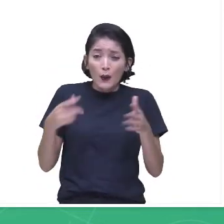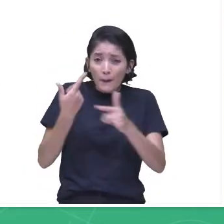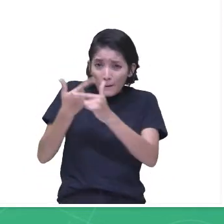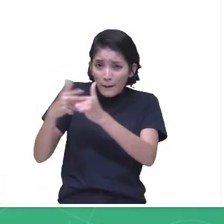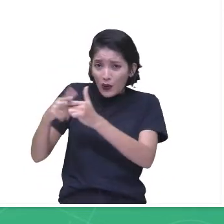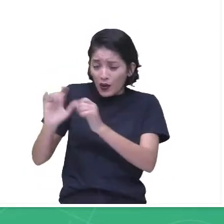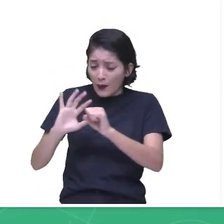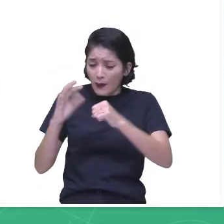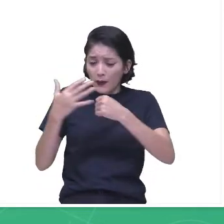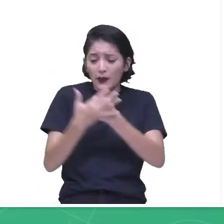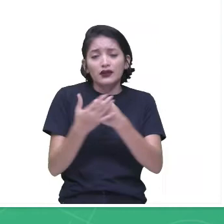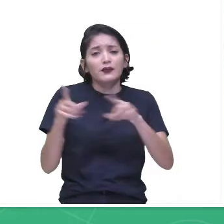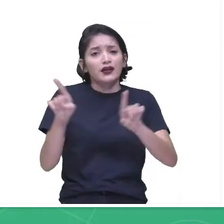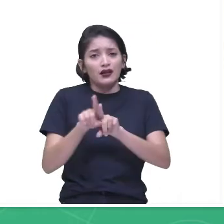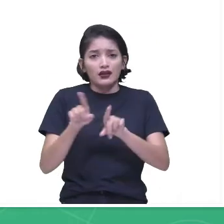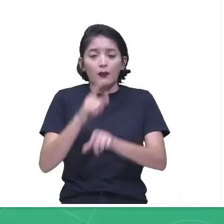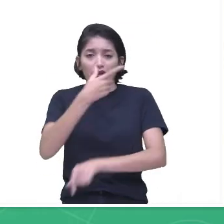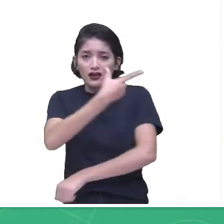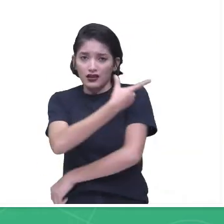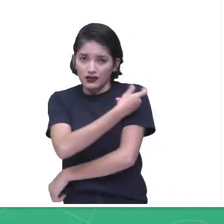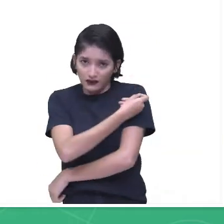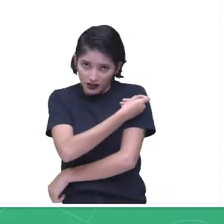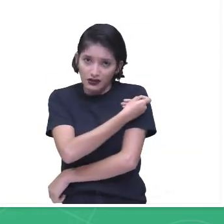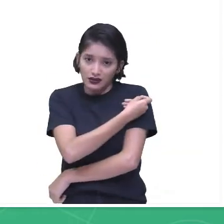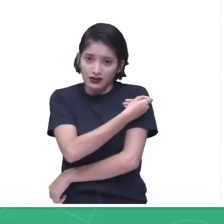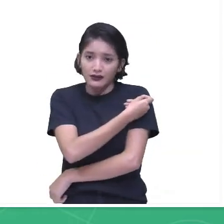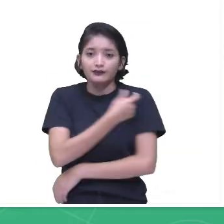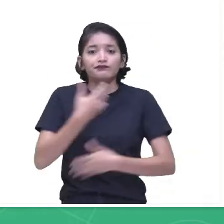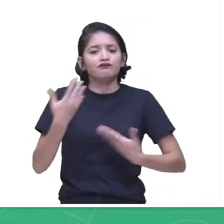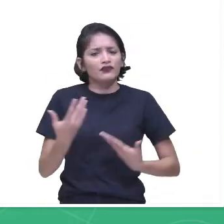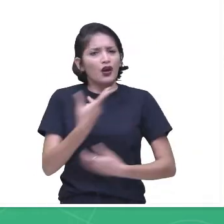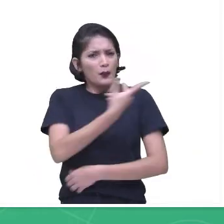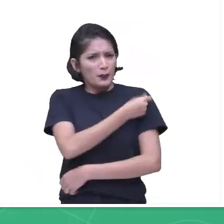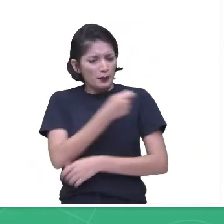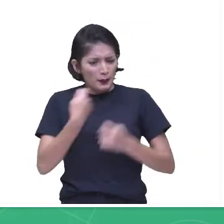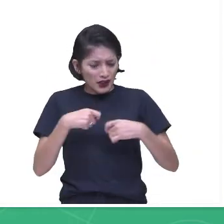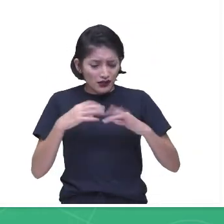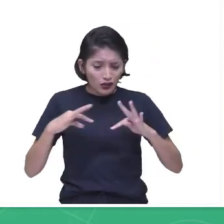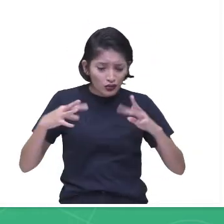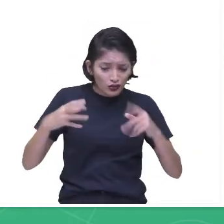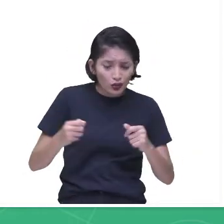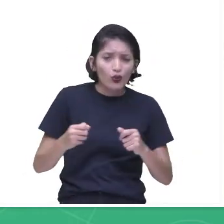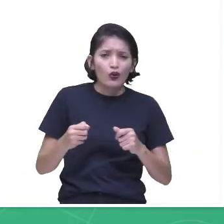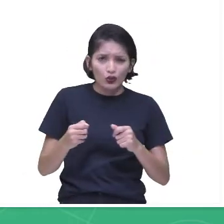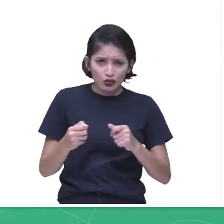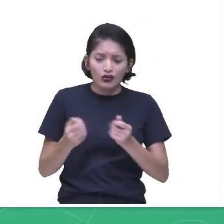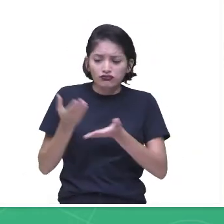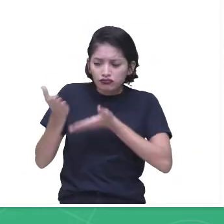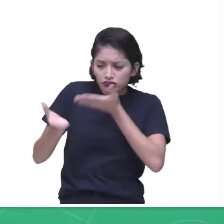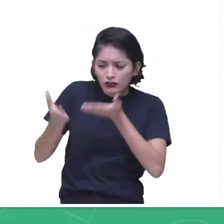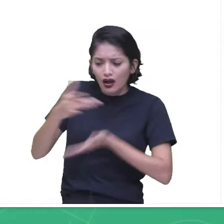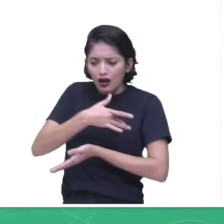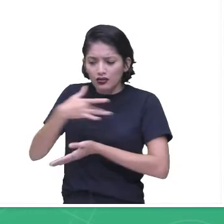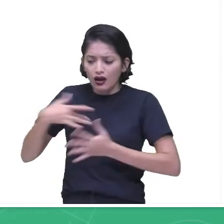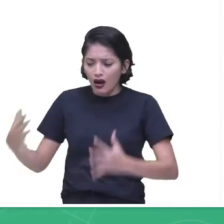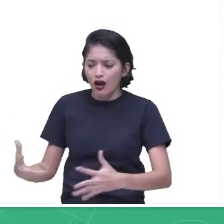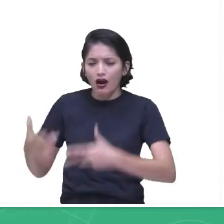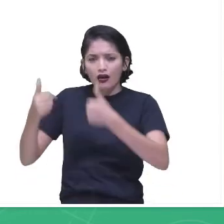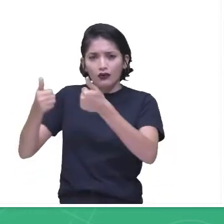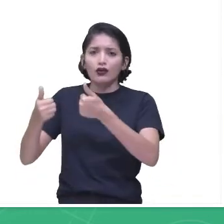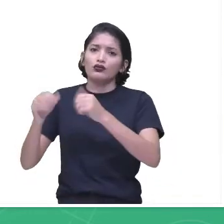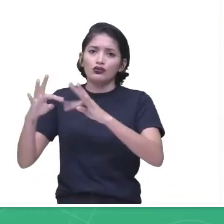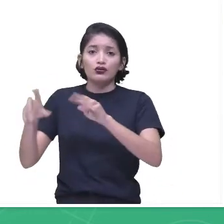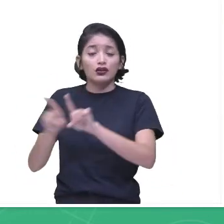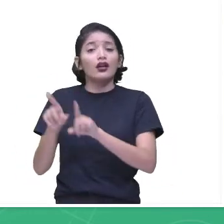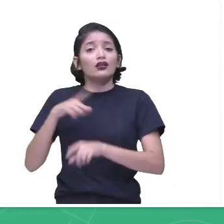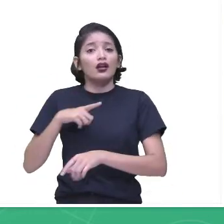O problema das vacinas. Então, a vacina tem que chegar a todos. Nós temos uma saúde de qualidade para todos. Nós temos o SUS, né?